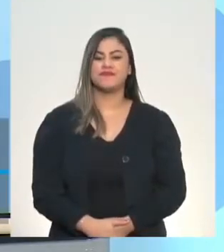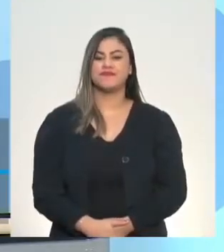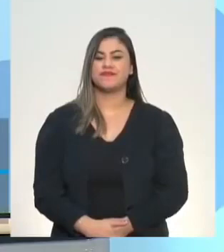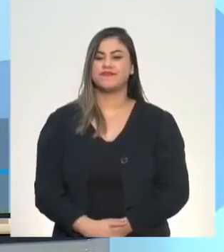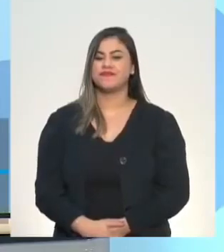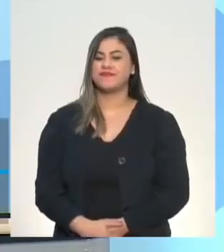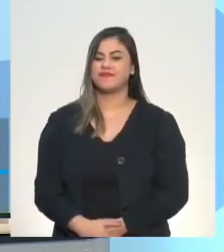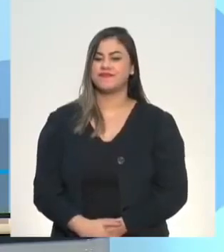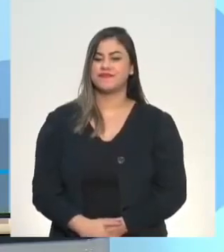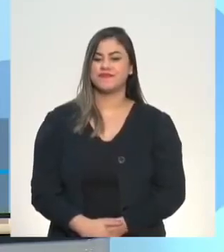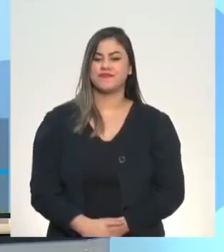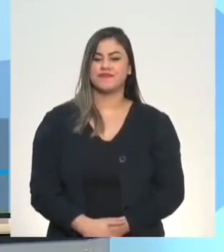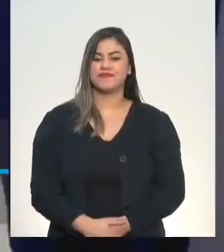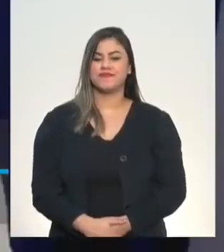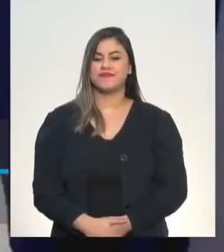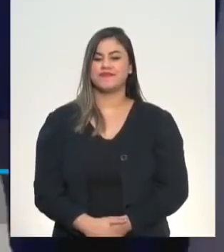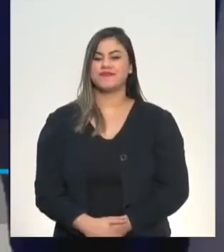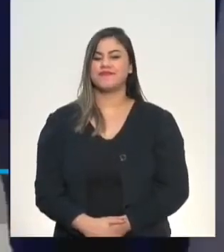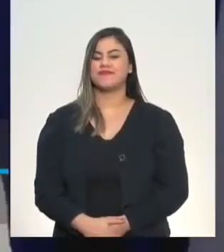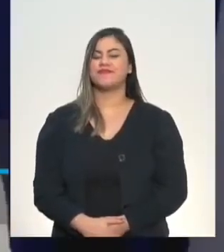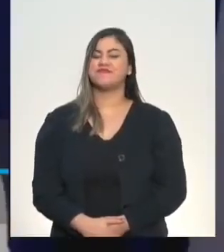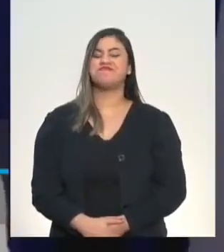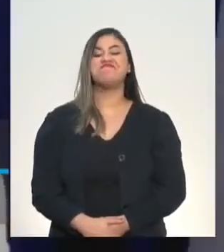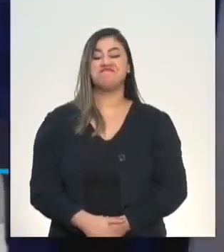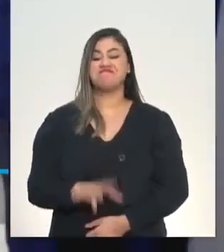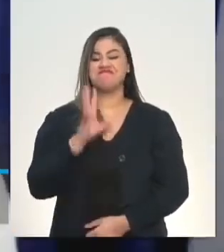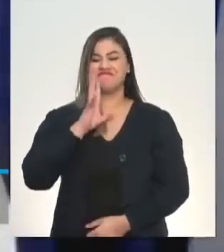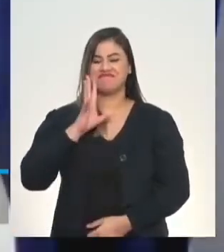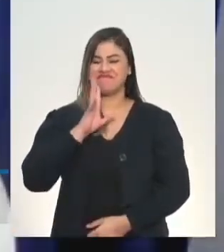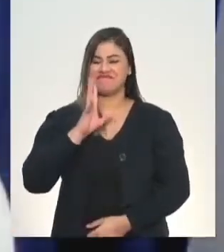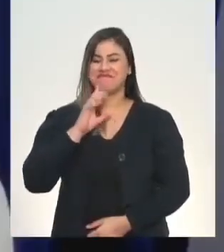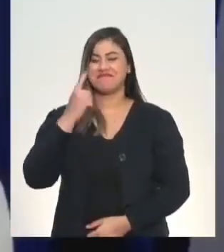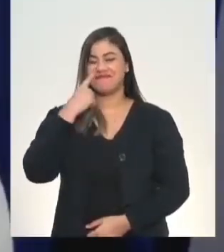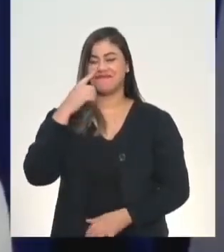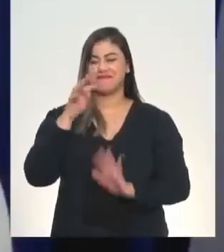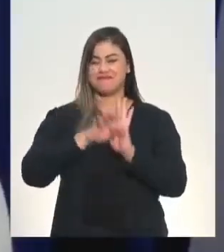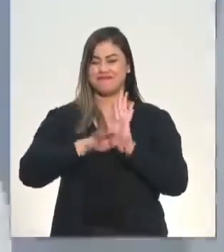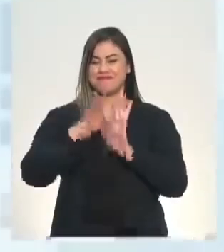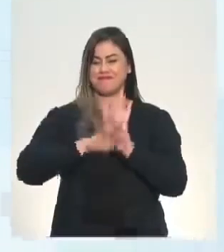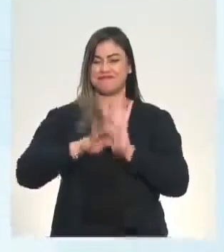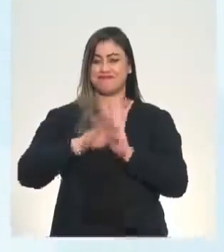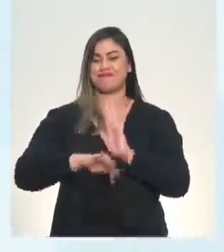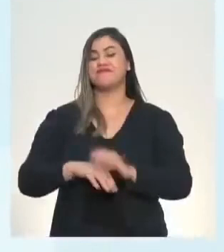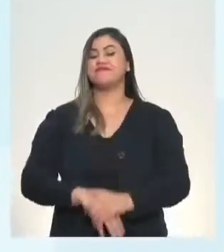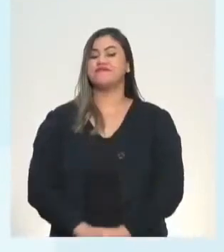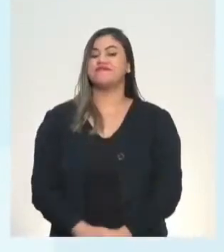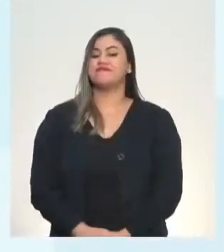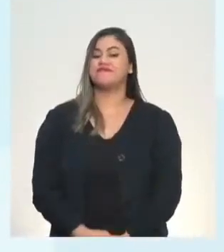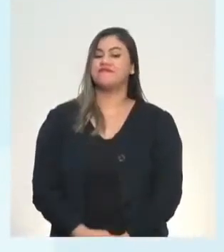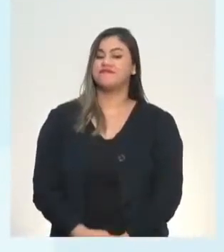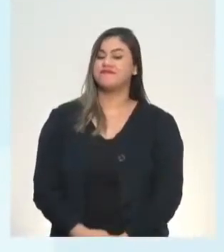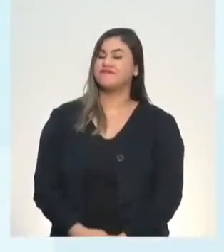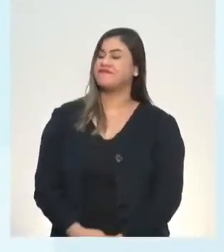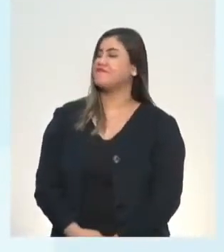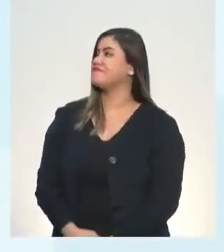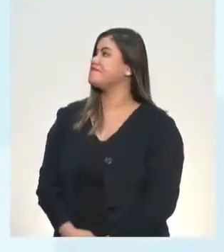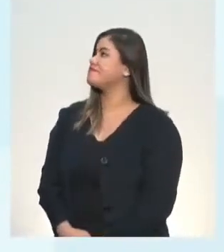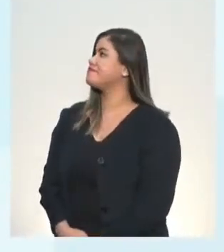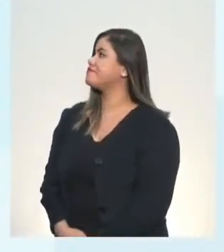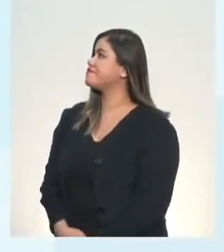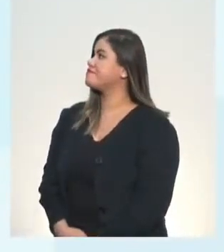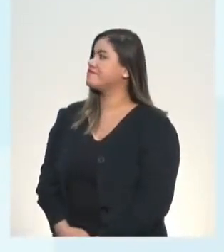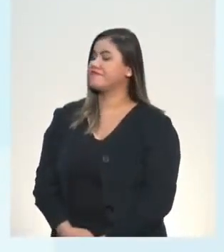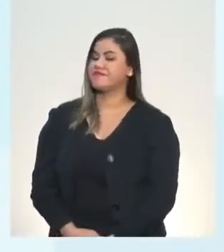it. Very nice. Let's take a look. Vamos dar uma olhadinha lá no texto. Então, olha só. A gente tem lá he